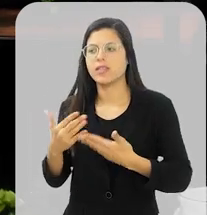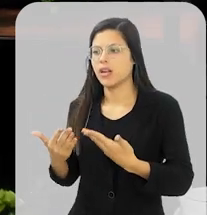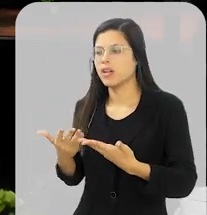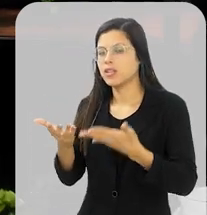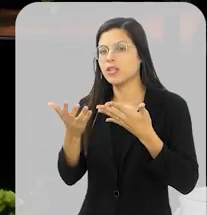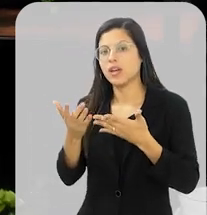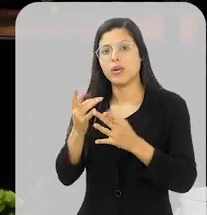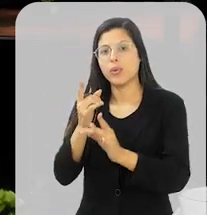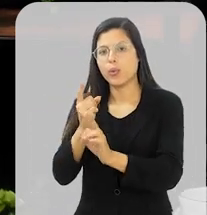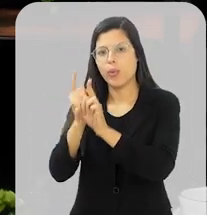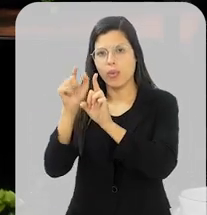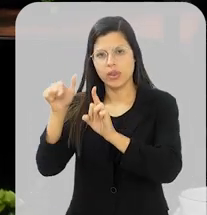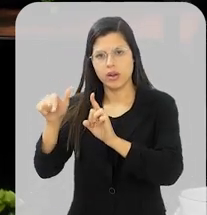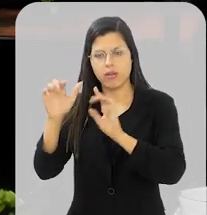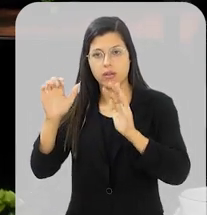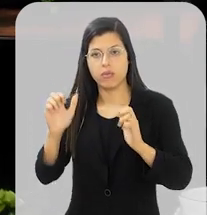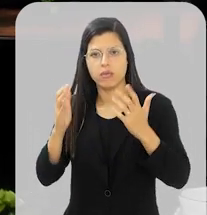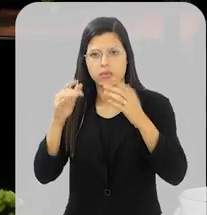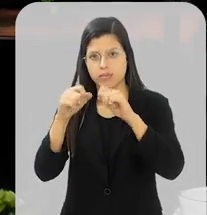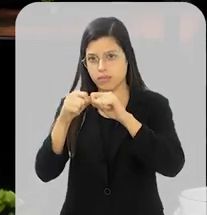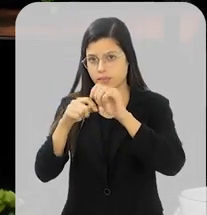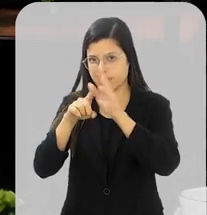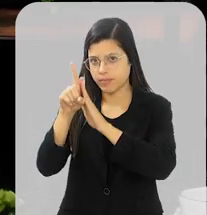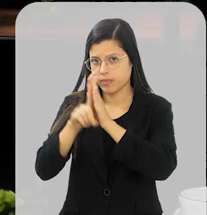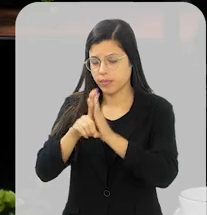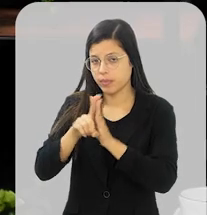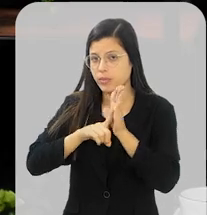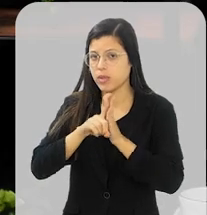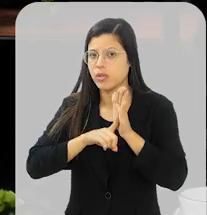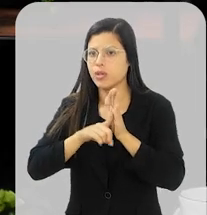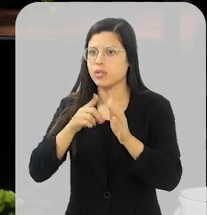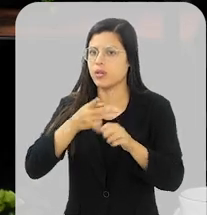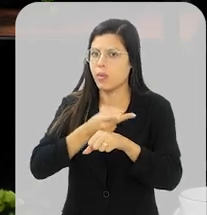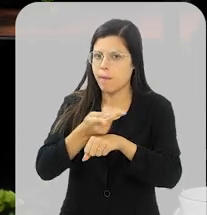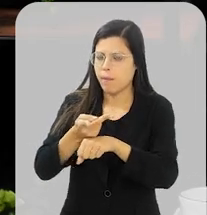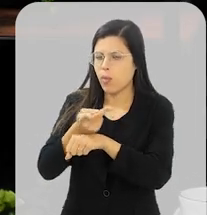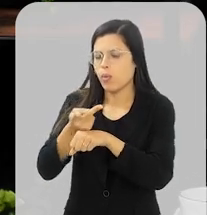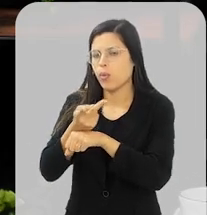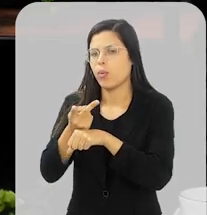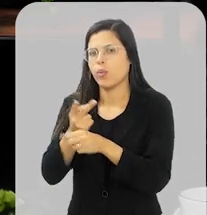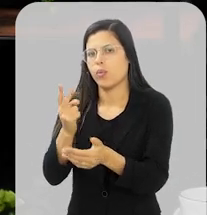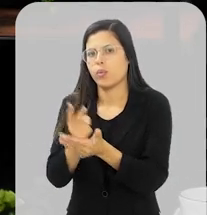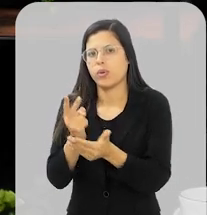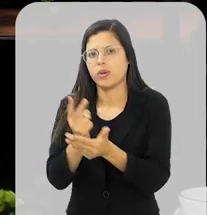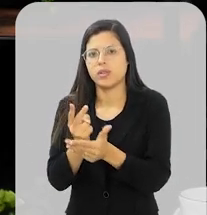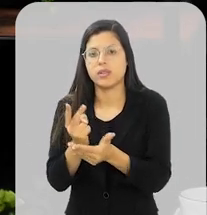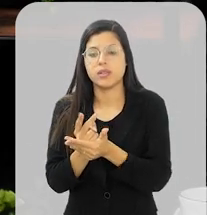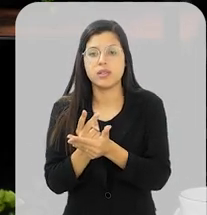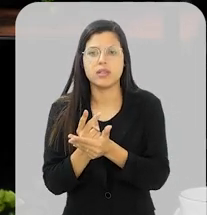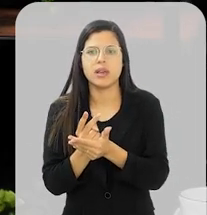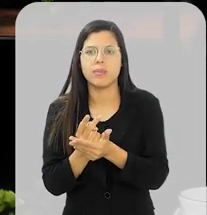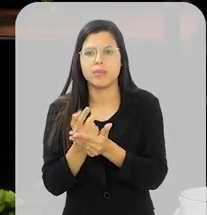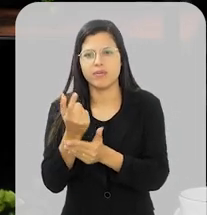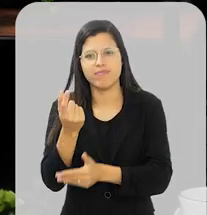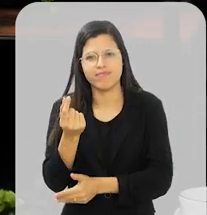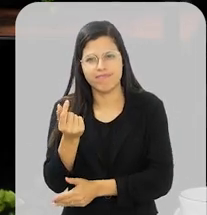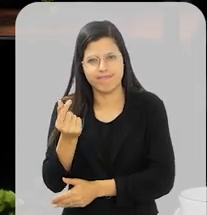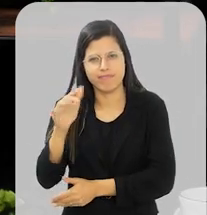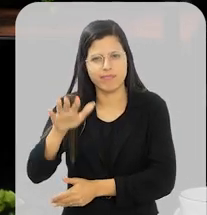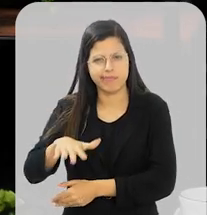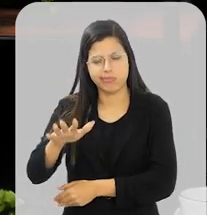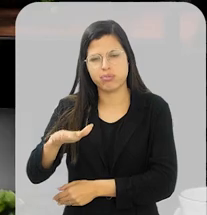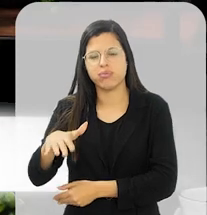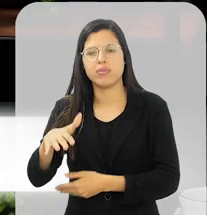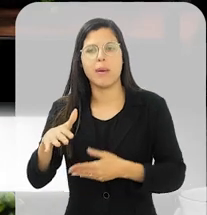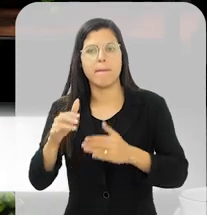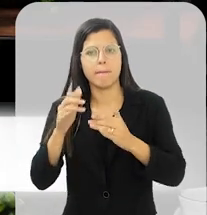querem encontrar lá no evento. Então, a gente faz uma pesquisa e procura sempre levar os livros com preço bem